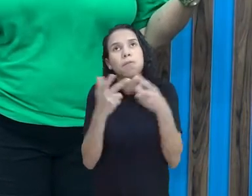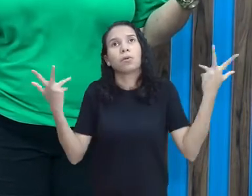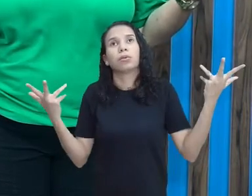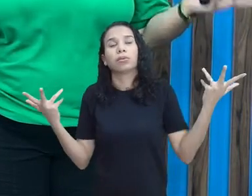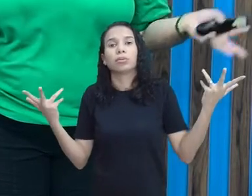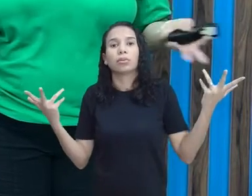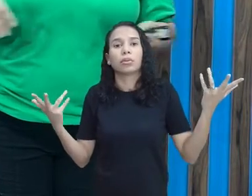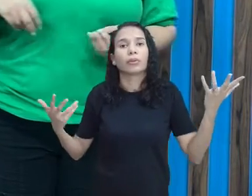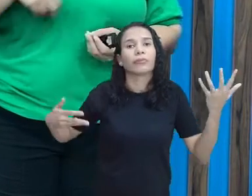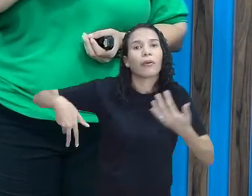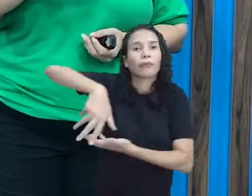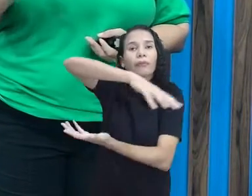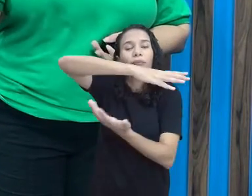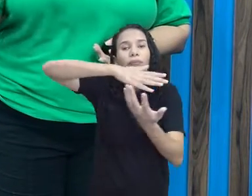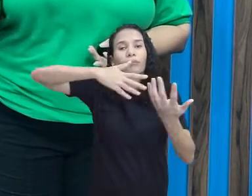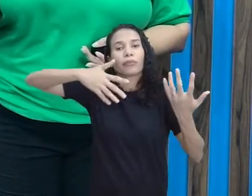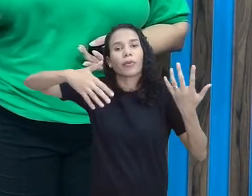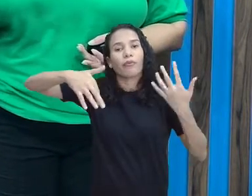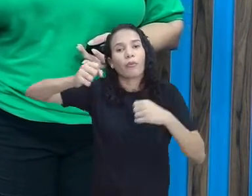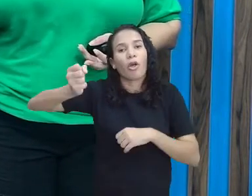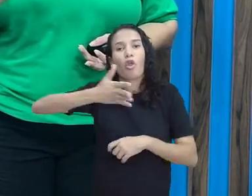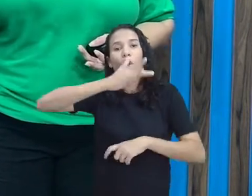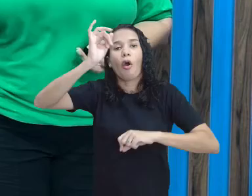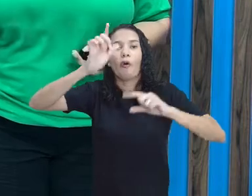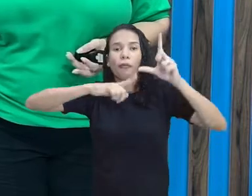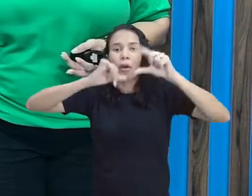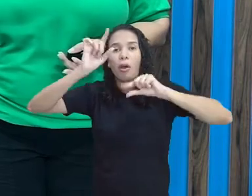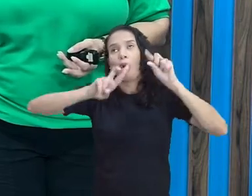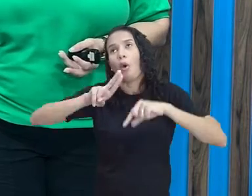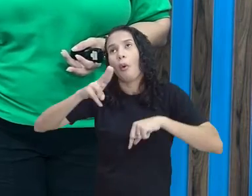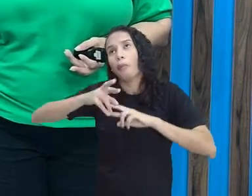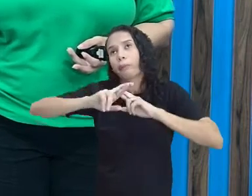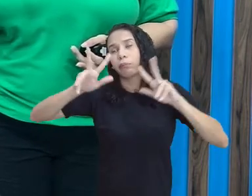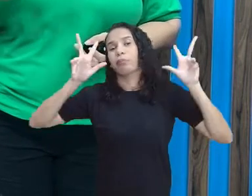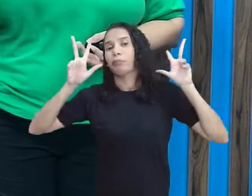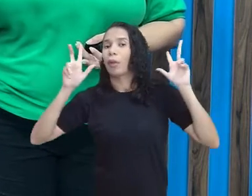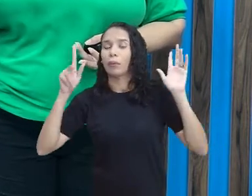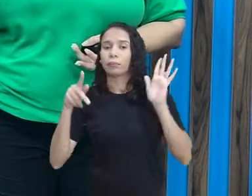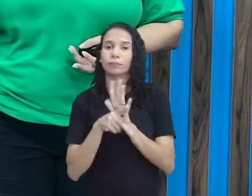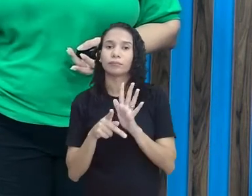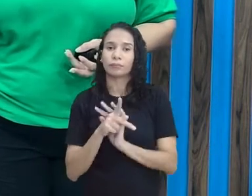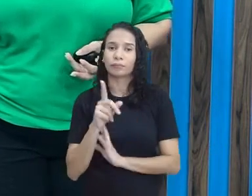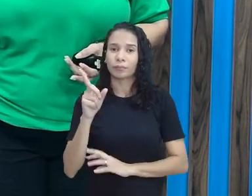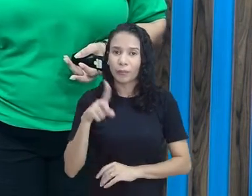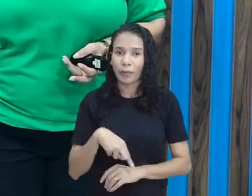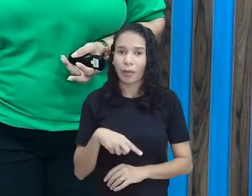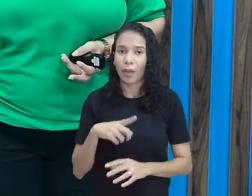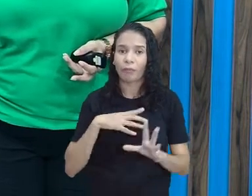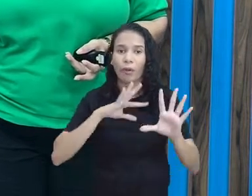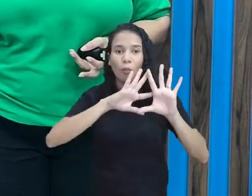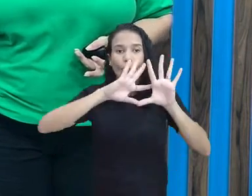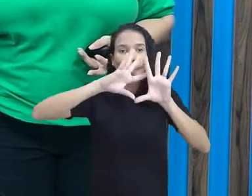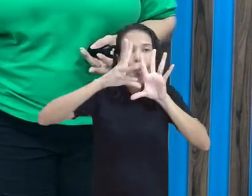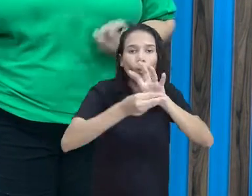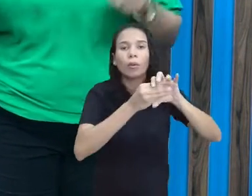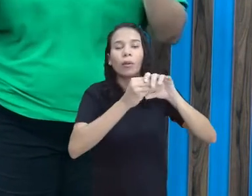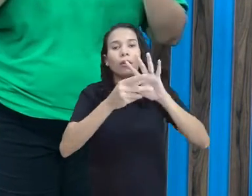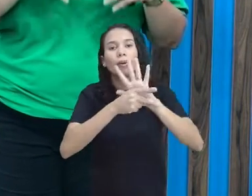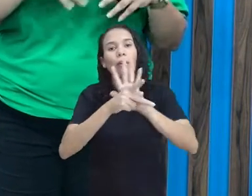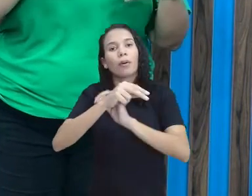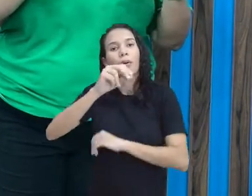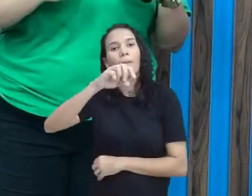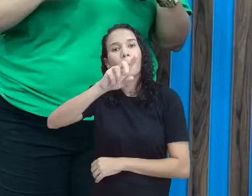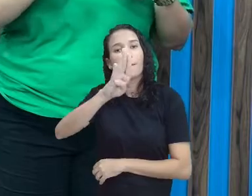uma nebulosa, ou pode ter outro fim também, tá? Que é virar um buraco negro, tá certo? Então,